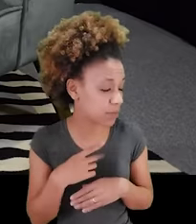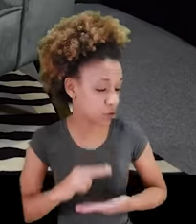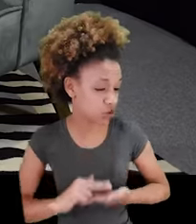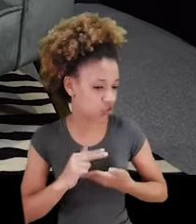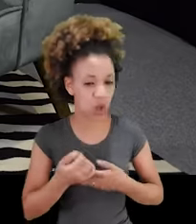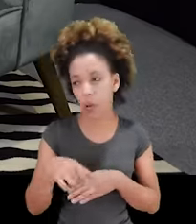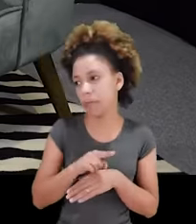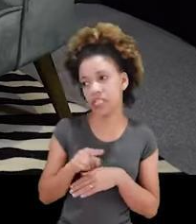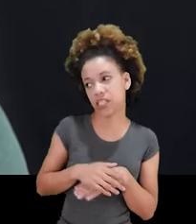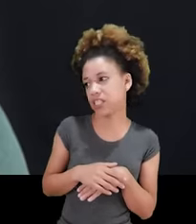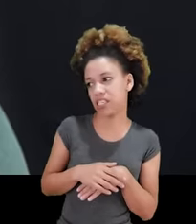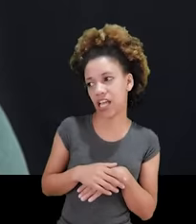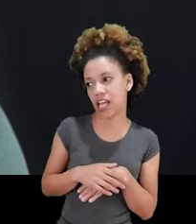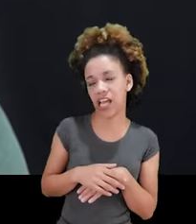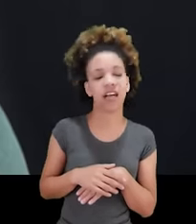não tem. Não cresce mais.